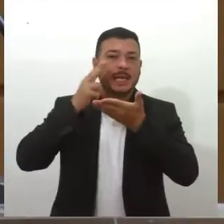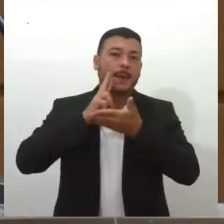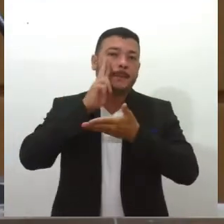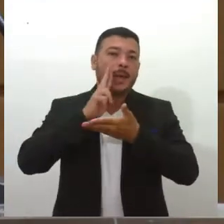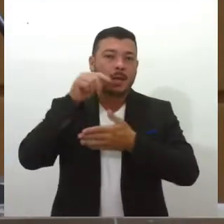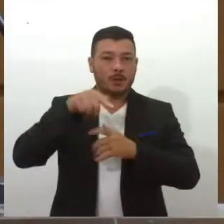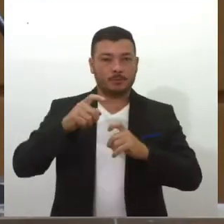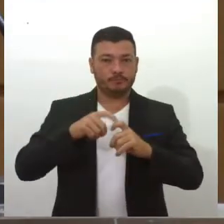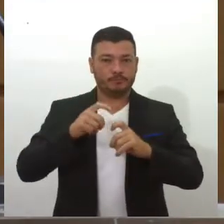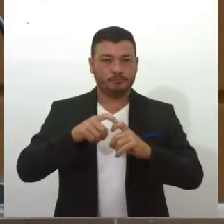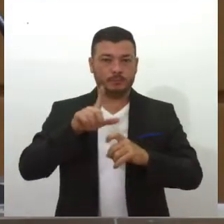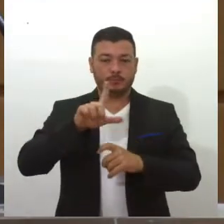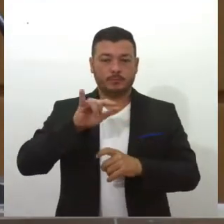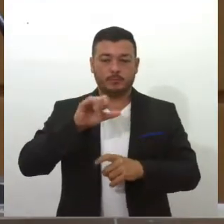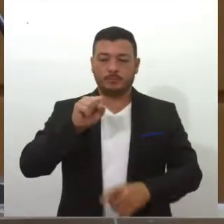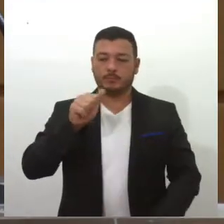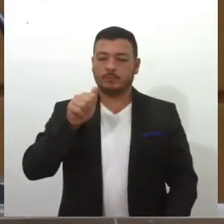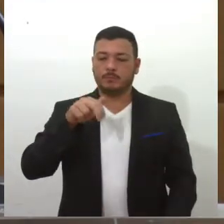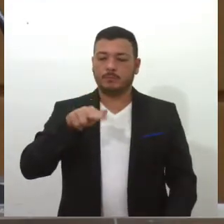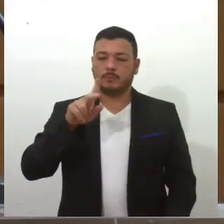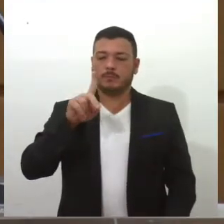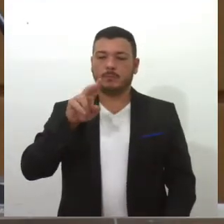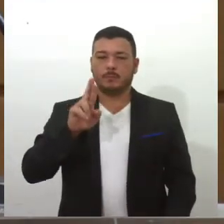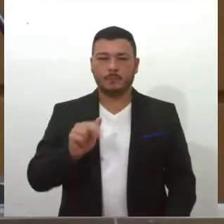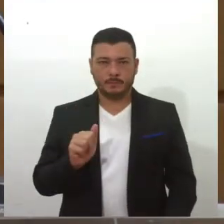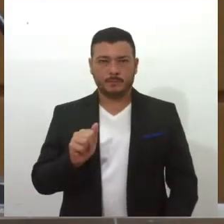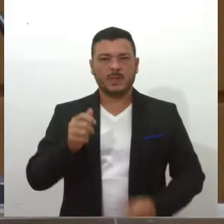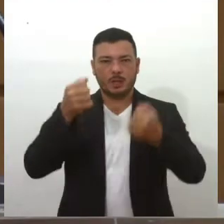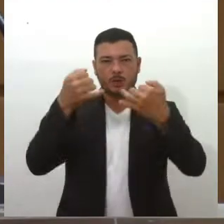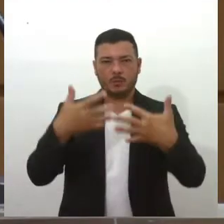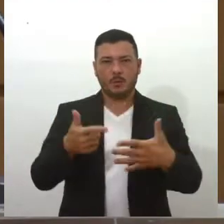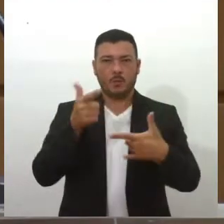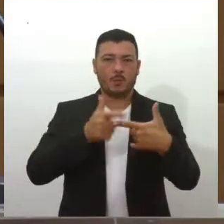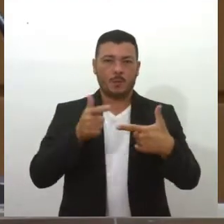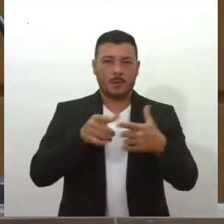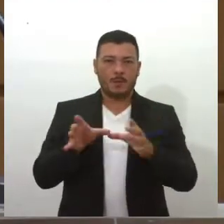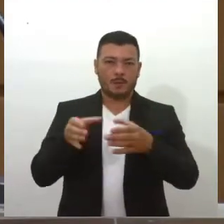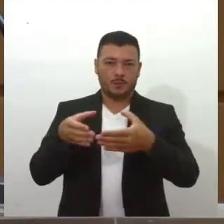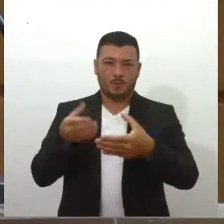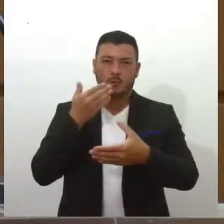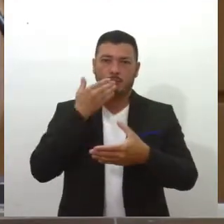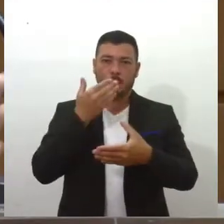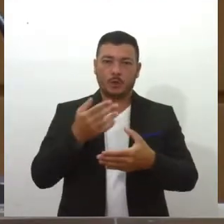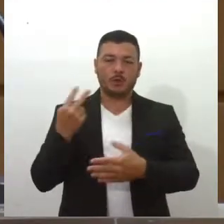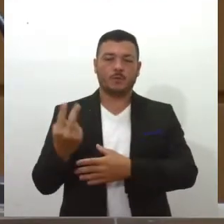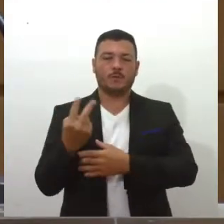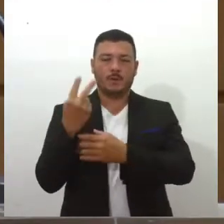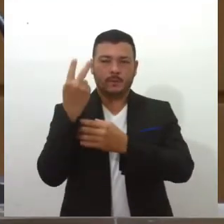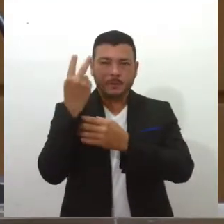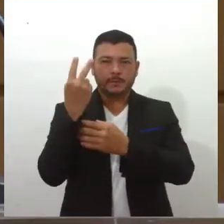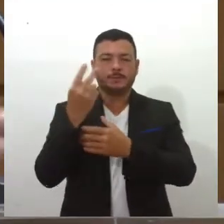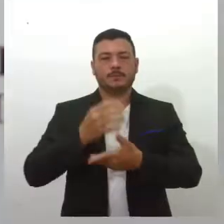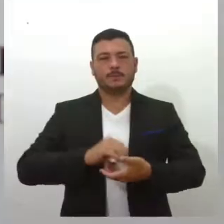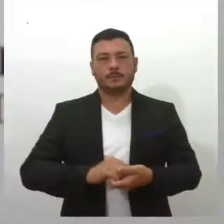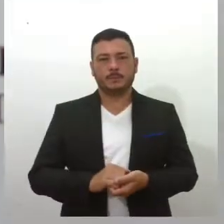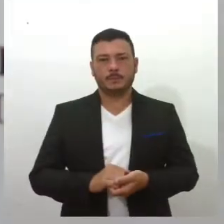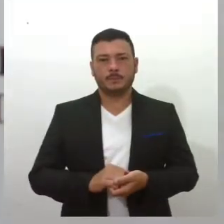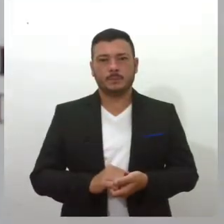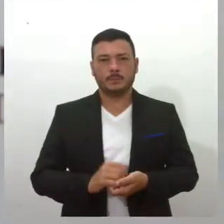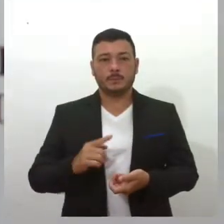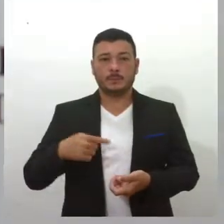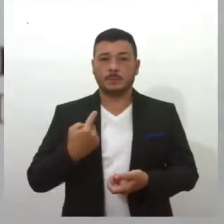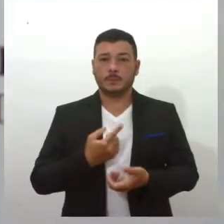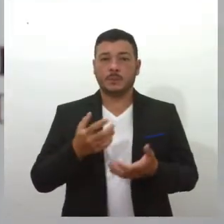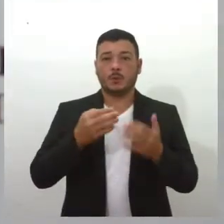Sergipe, Lisandra Lima, trouxe a problemática das categorias, pedindo mais valorização a esses profissionais. A gente